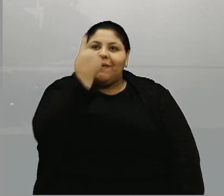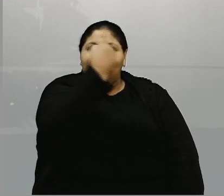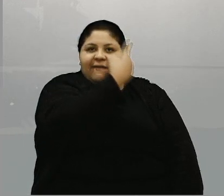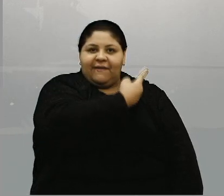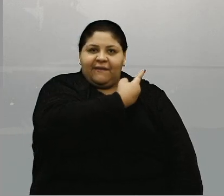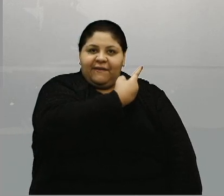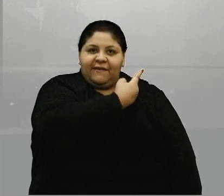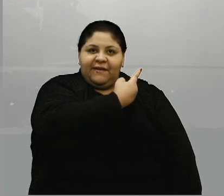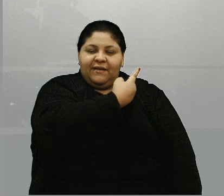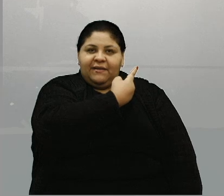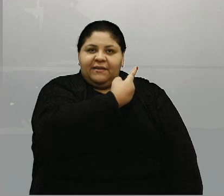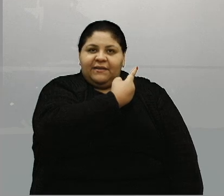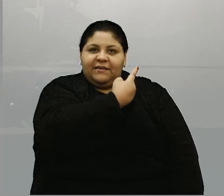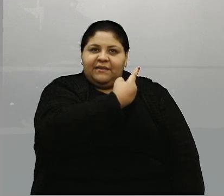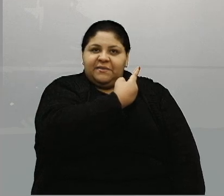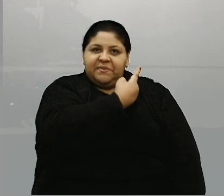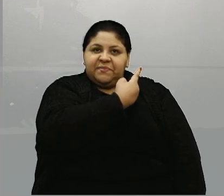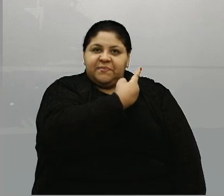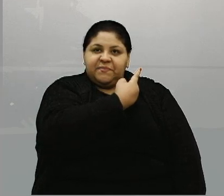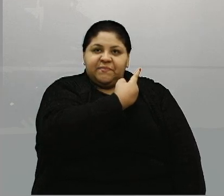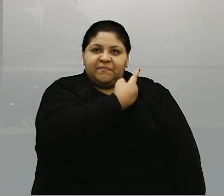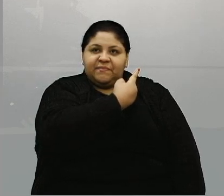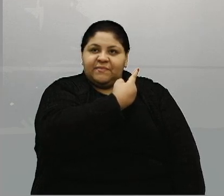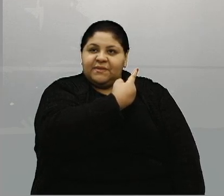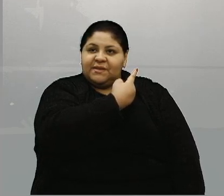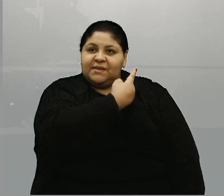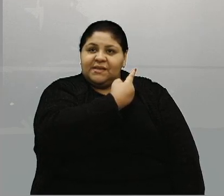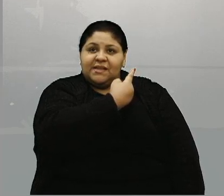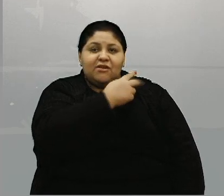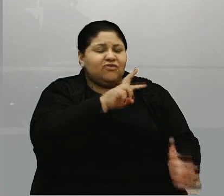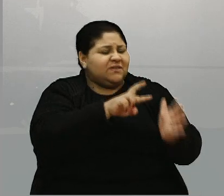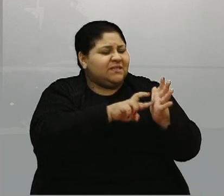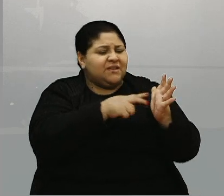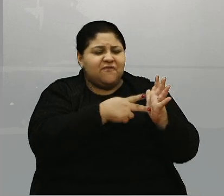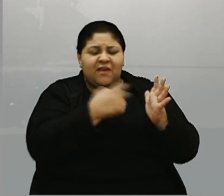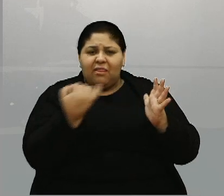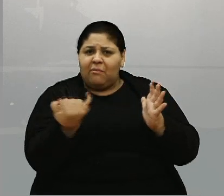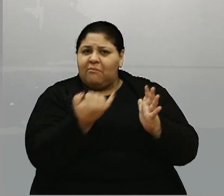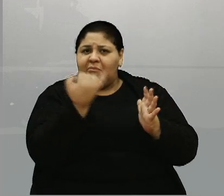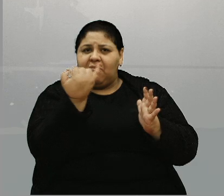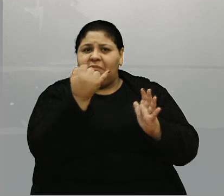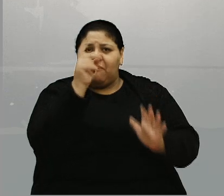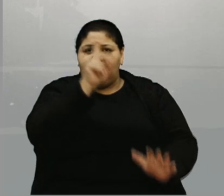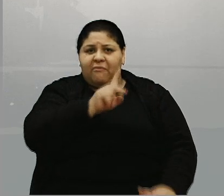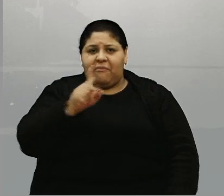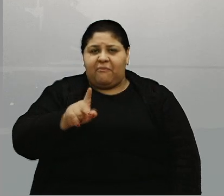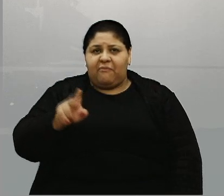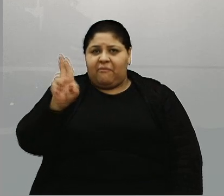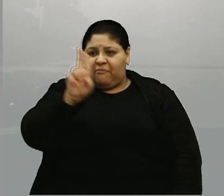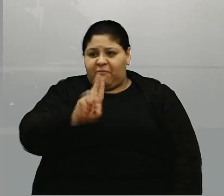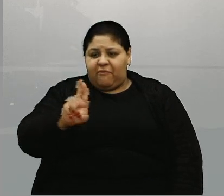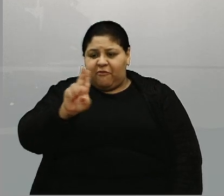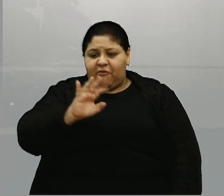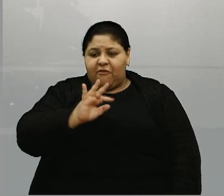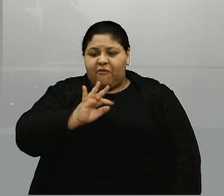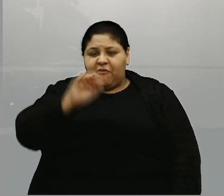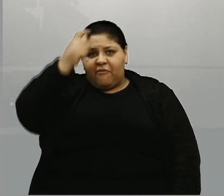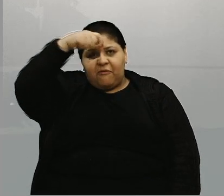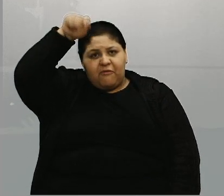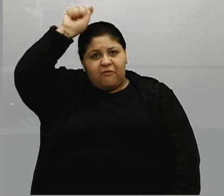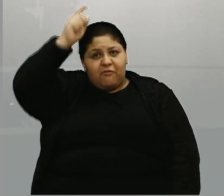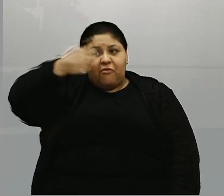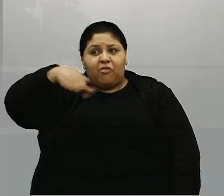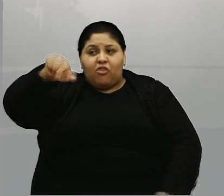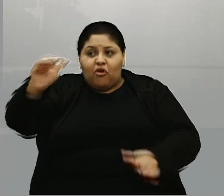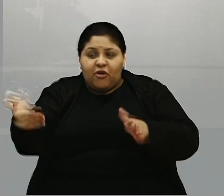de Caxias, é singular. Quando o professor da Universidade de Caxias do Sul, nós recebíamos